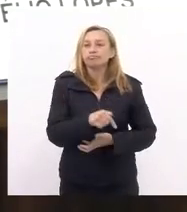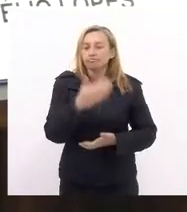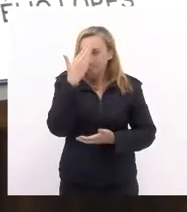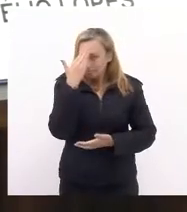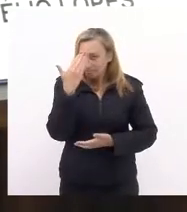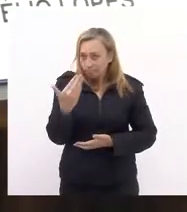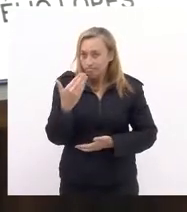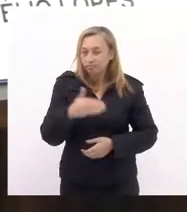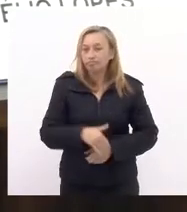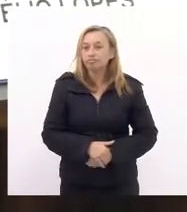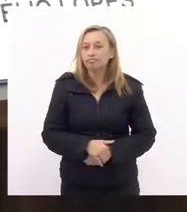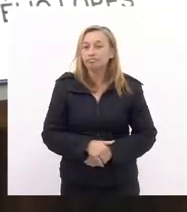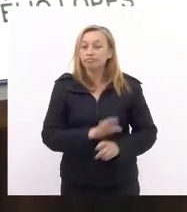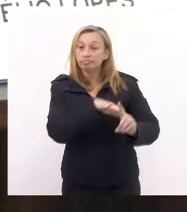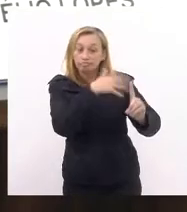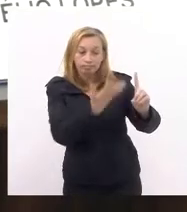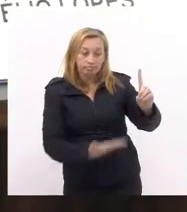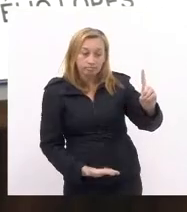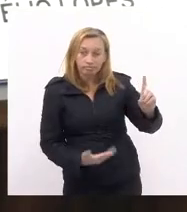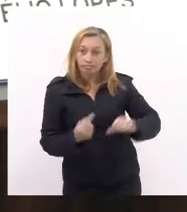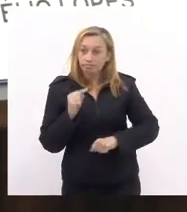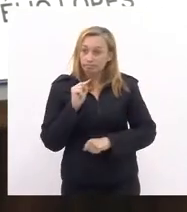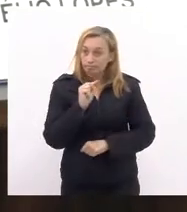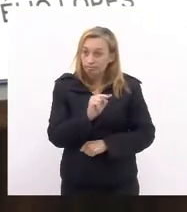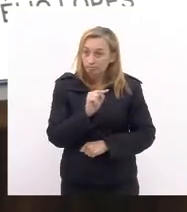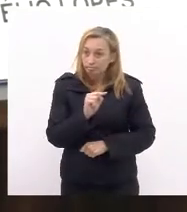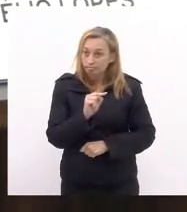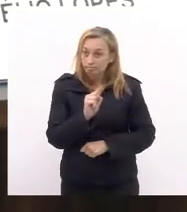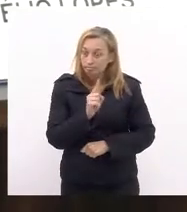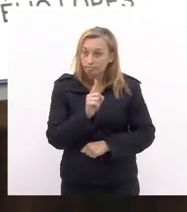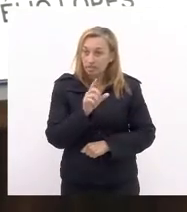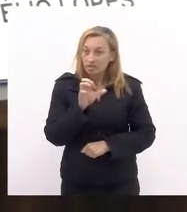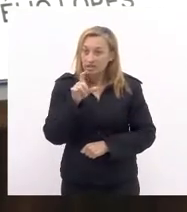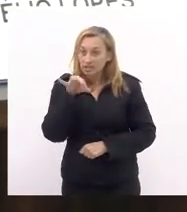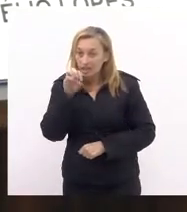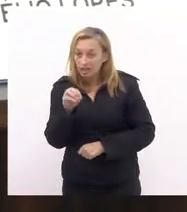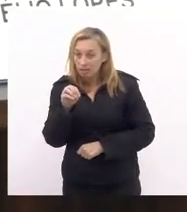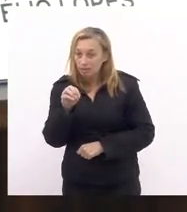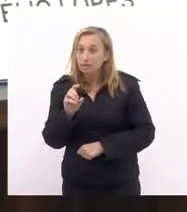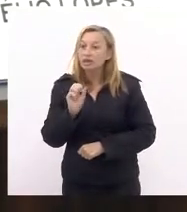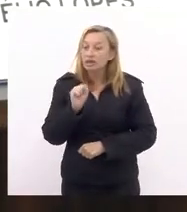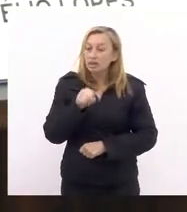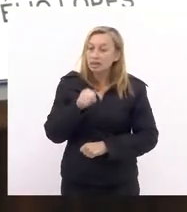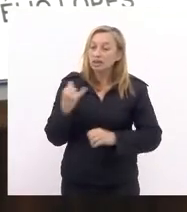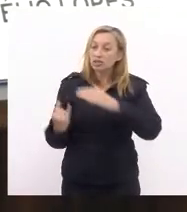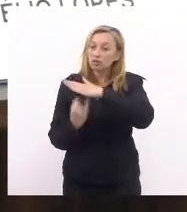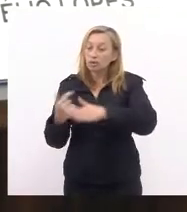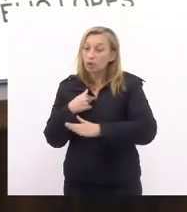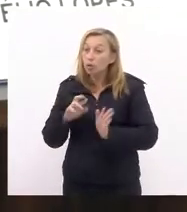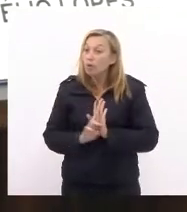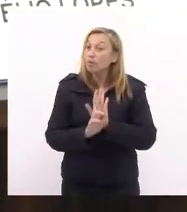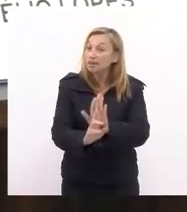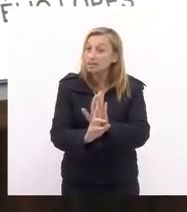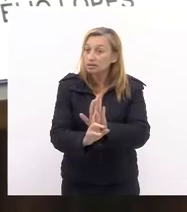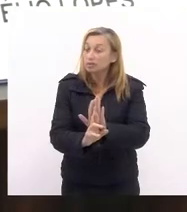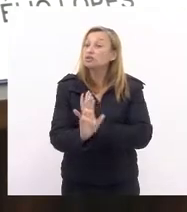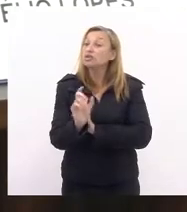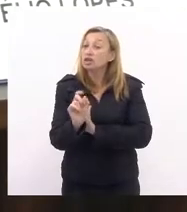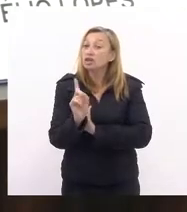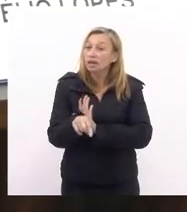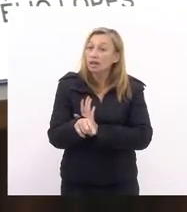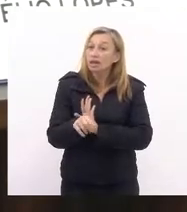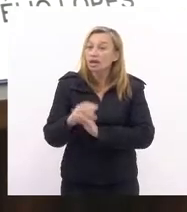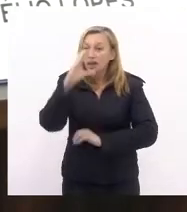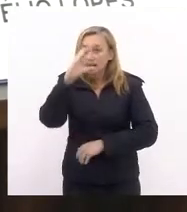por homenagear. Aqui não é o Célio Lopes, aqui é a instituição a qual eu represento, que é a